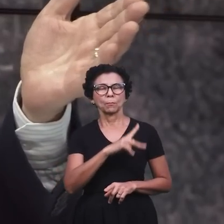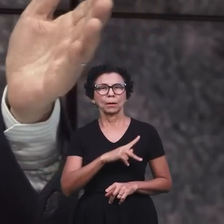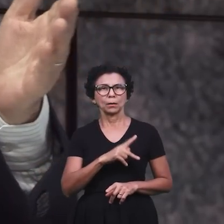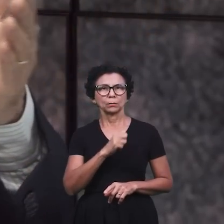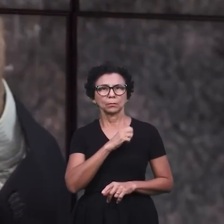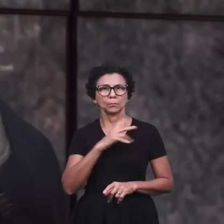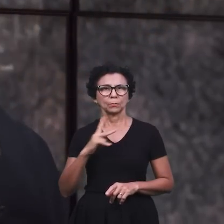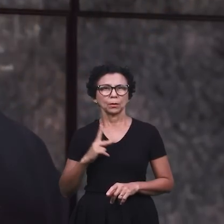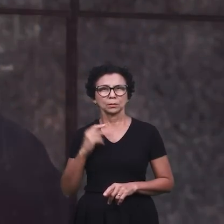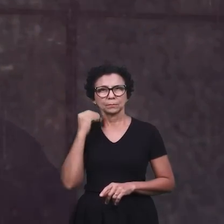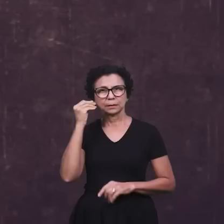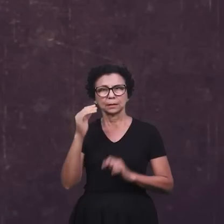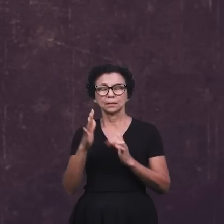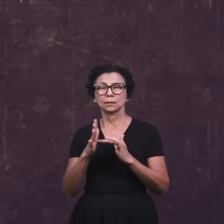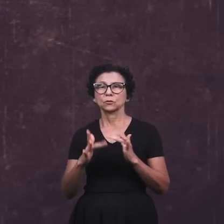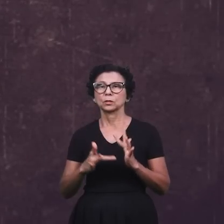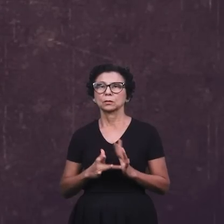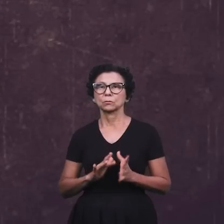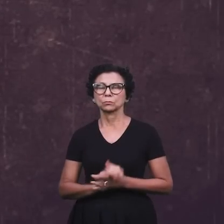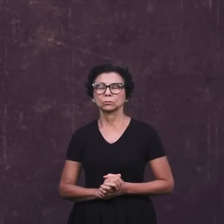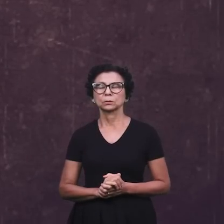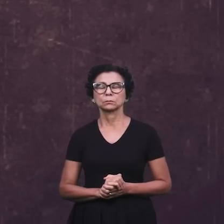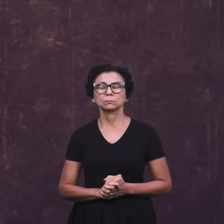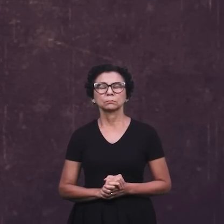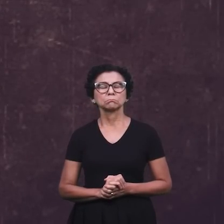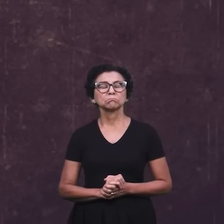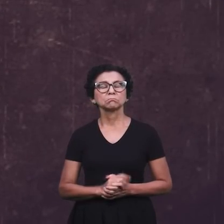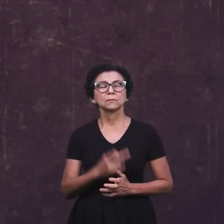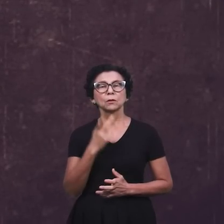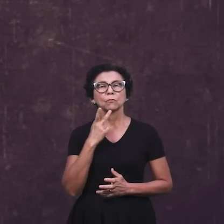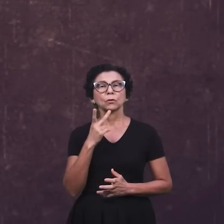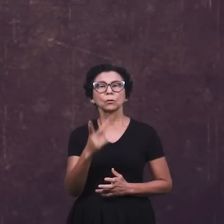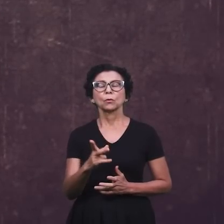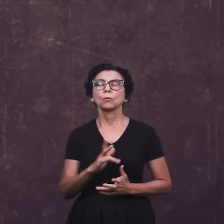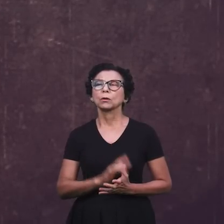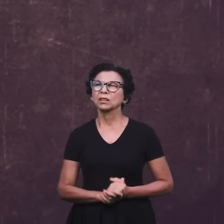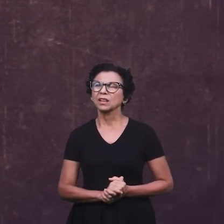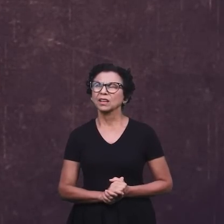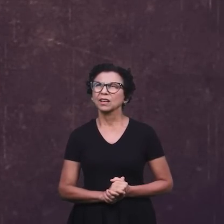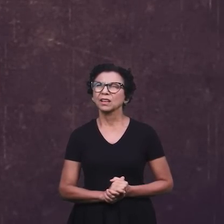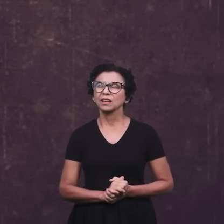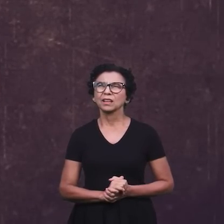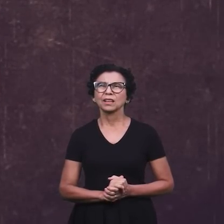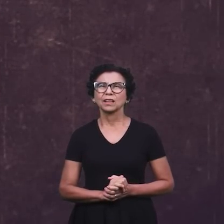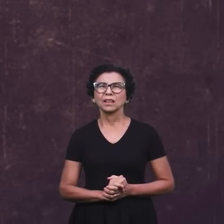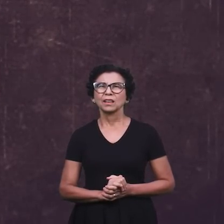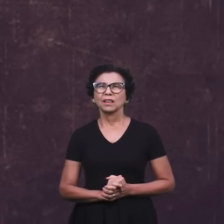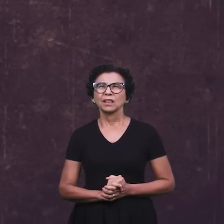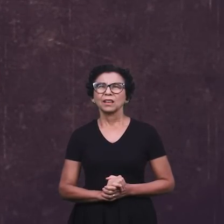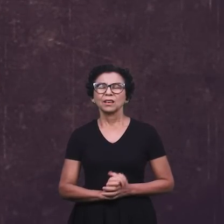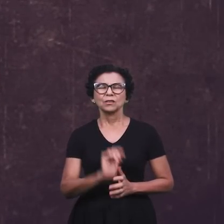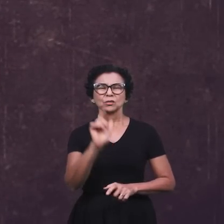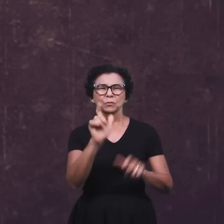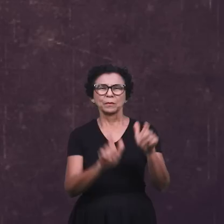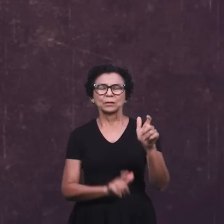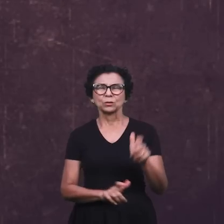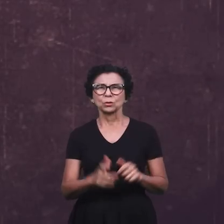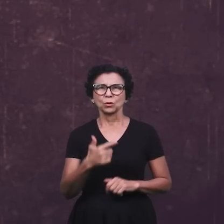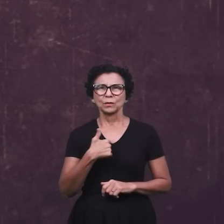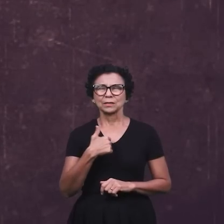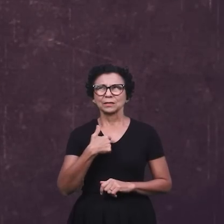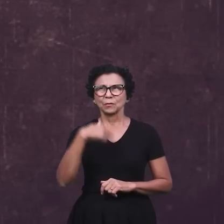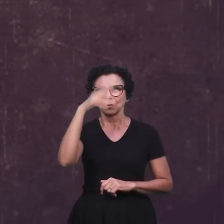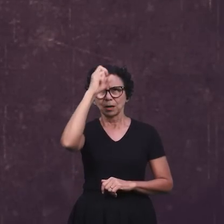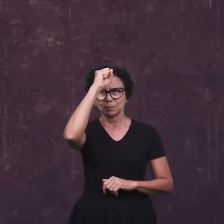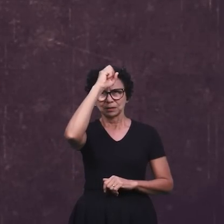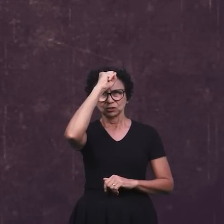Jesus, ele diz assim: não aprendi de homem algum, mas entendi pela